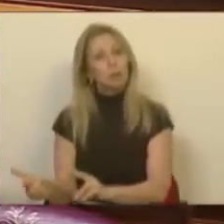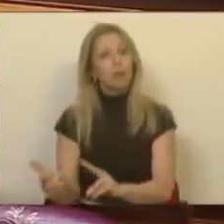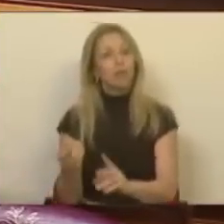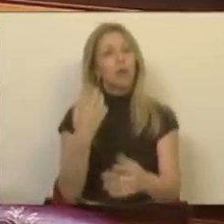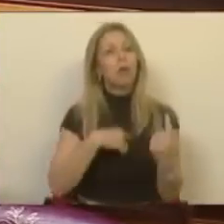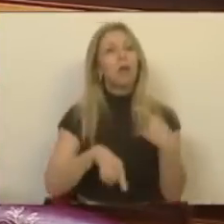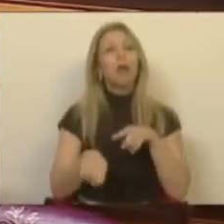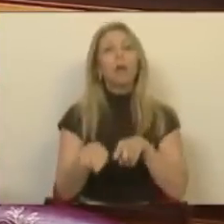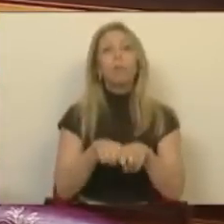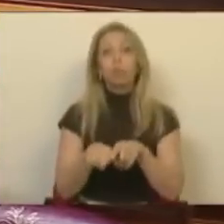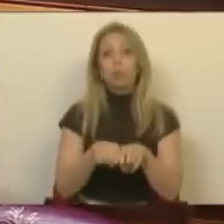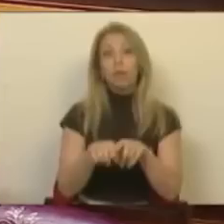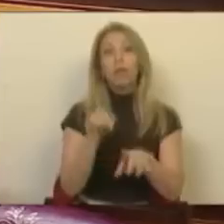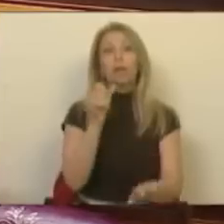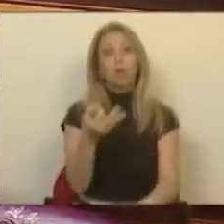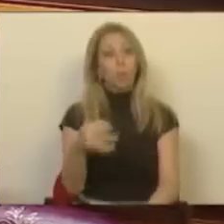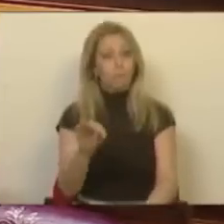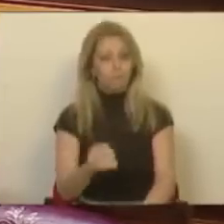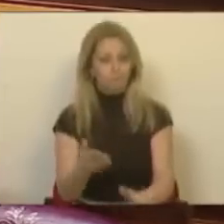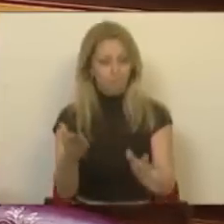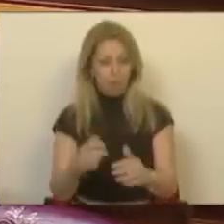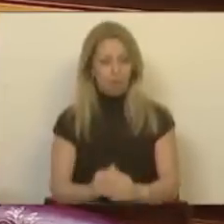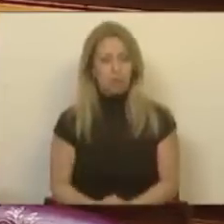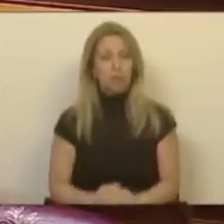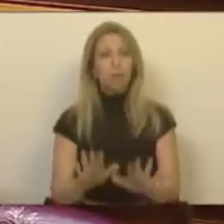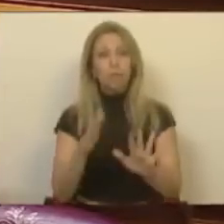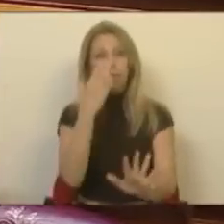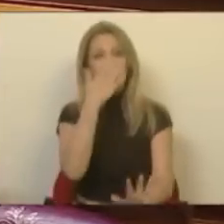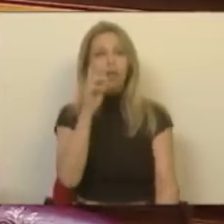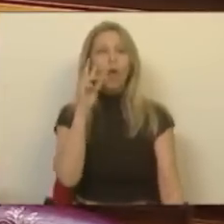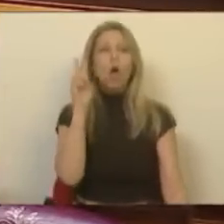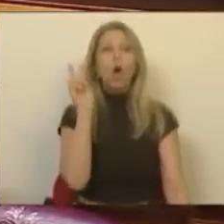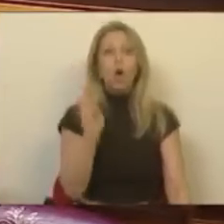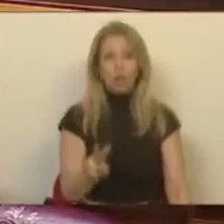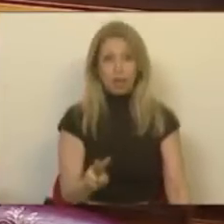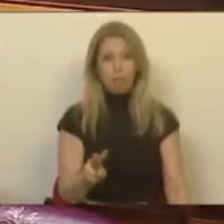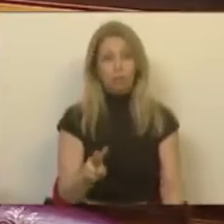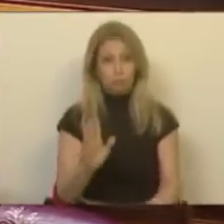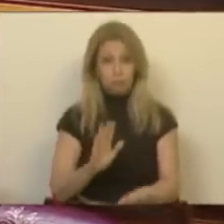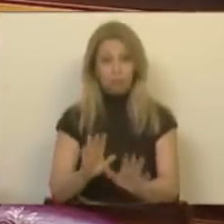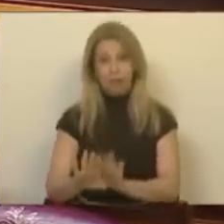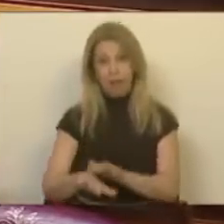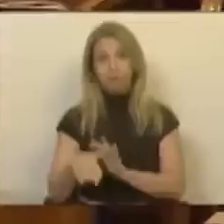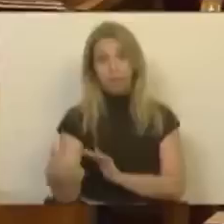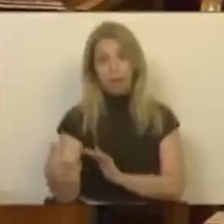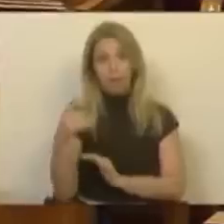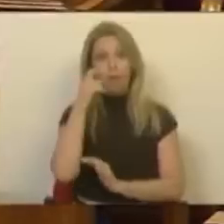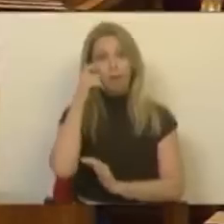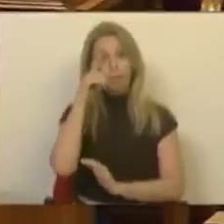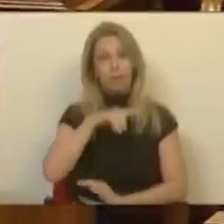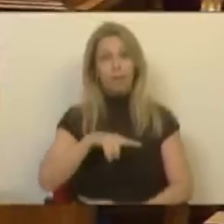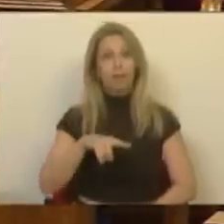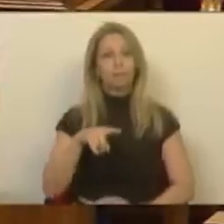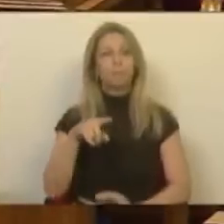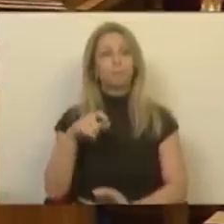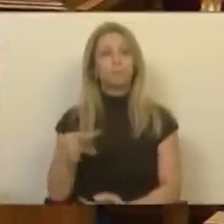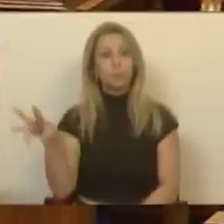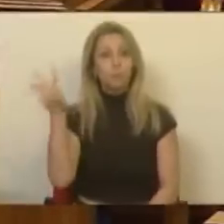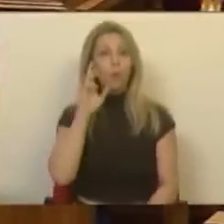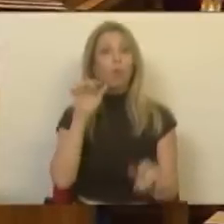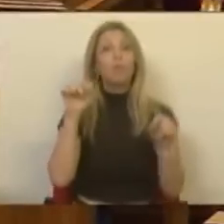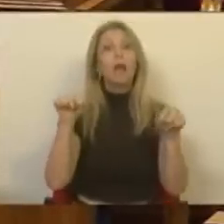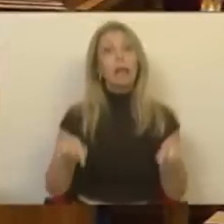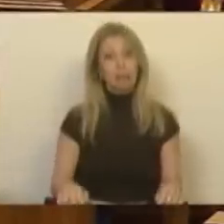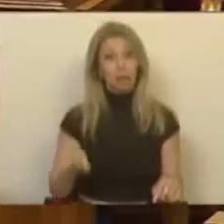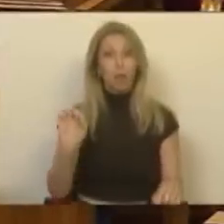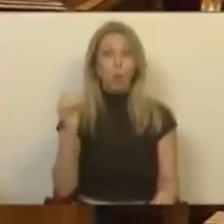do partido socialista mas melhora se olharmos à direita aqueles que nos ouvem aqui e que os nos